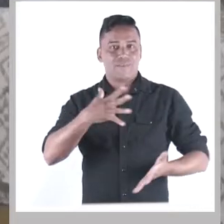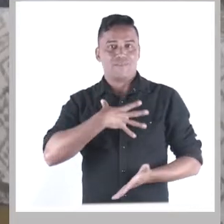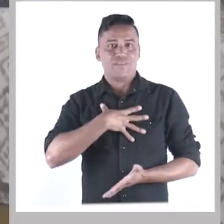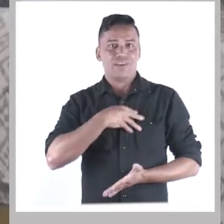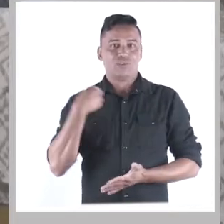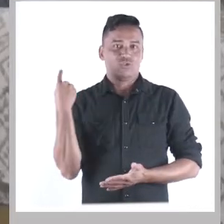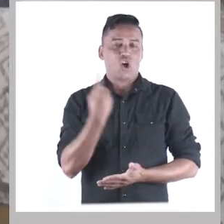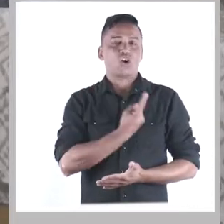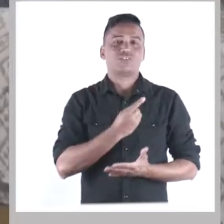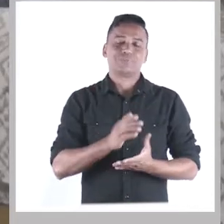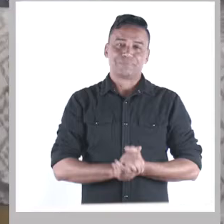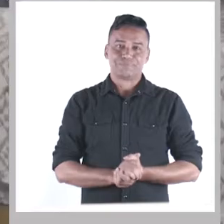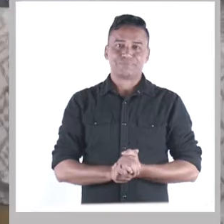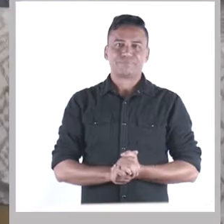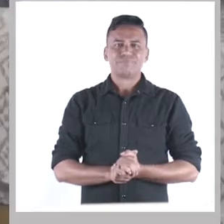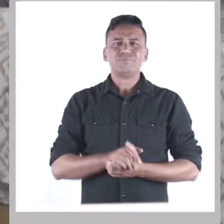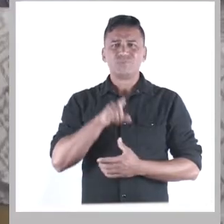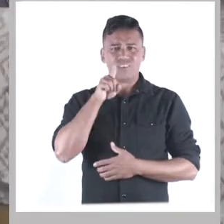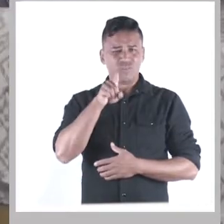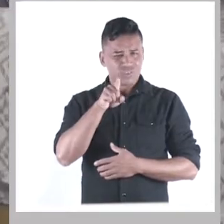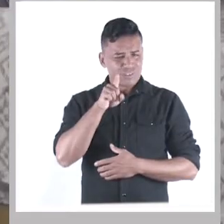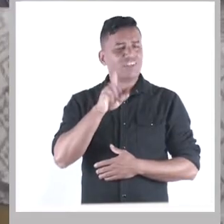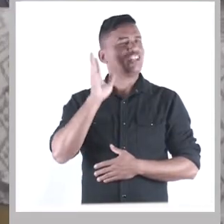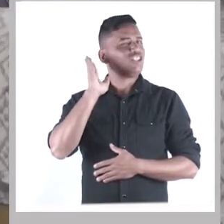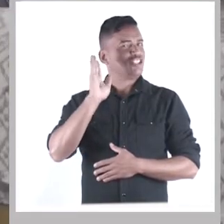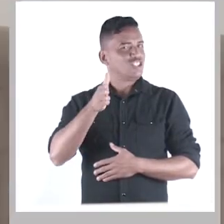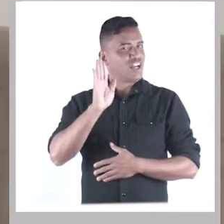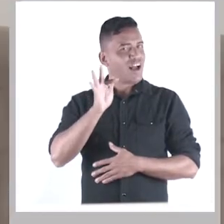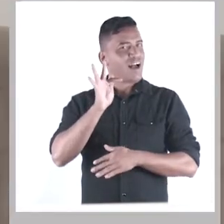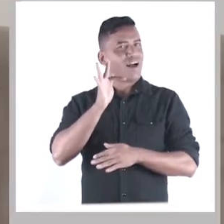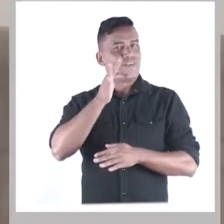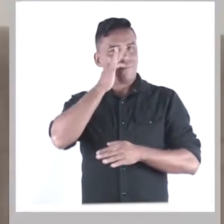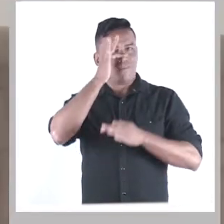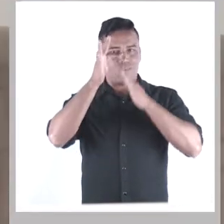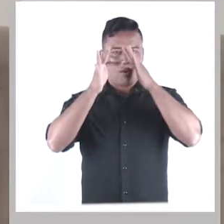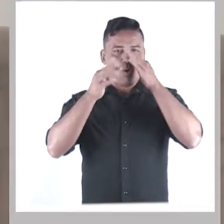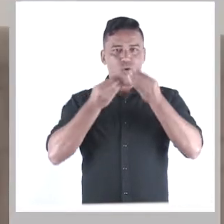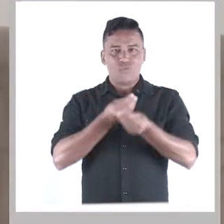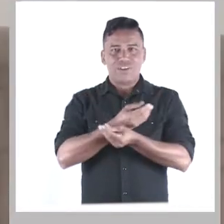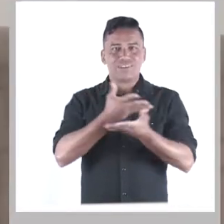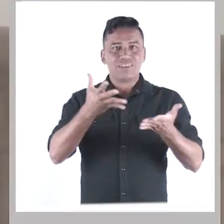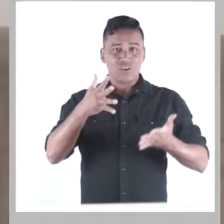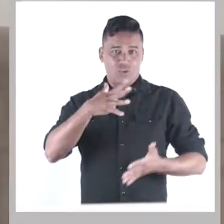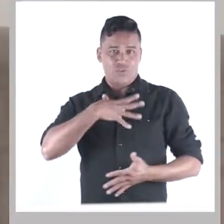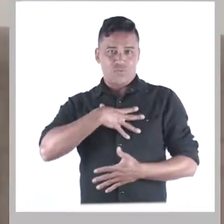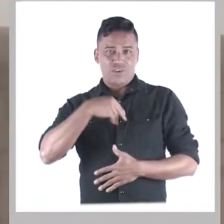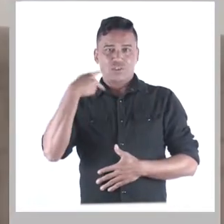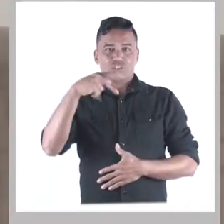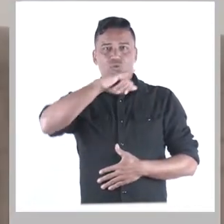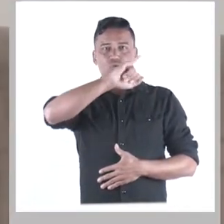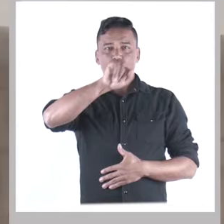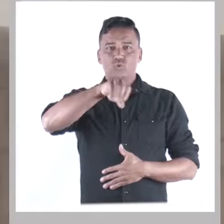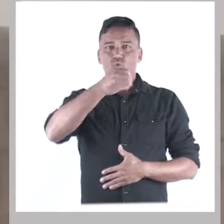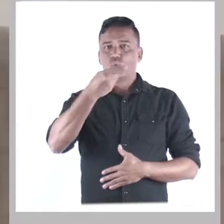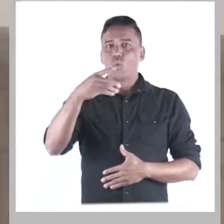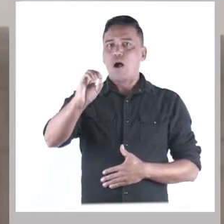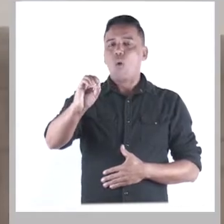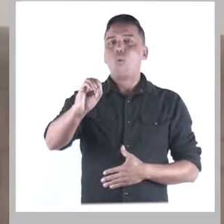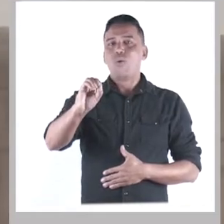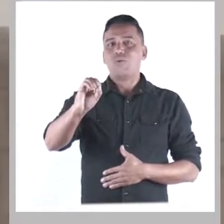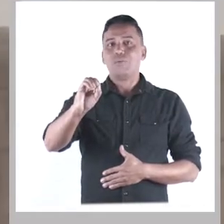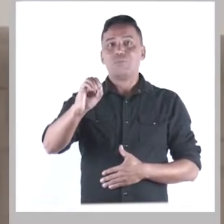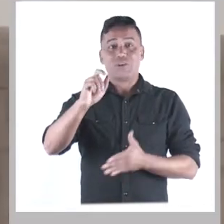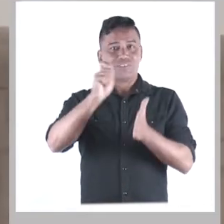esses jardins para os nossos filhos também, sabe? E você cultivou esses jardins para o João, né? E você